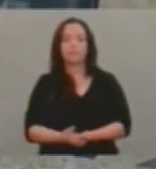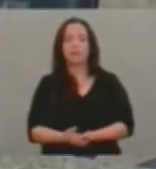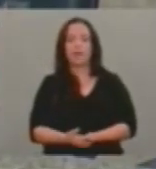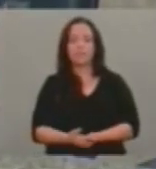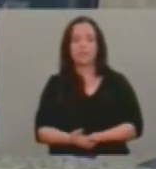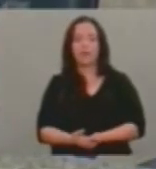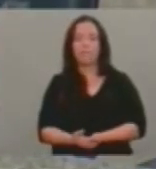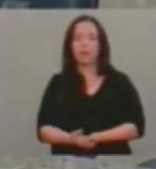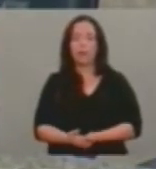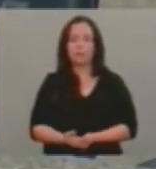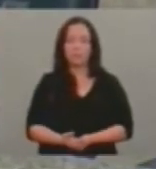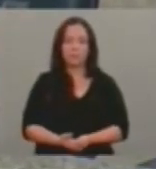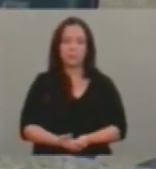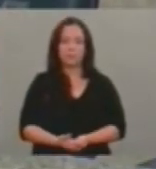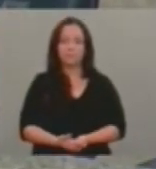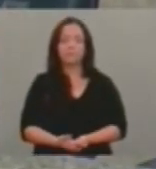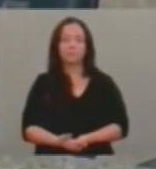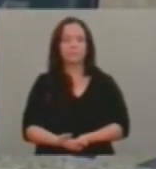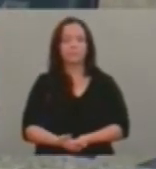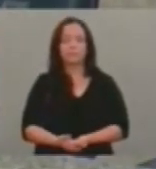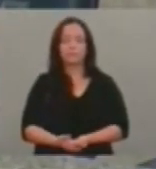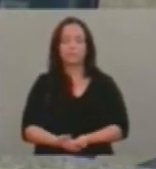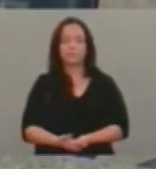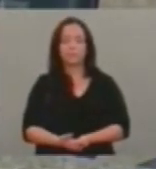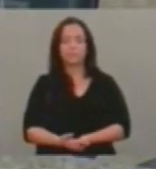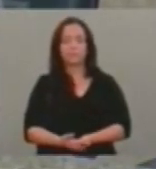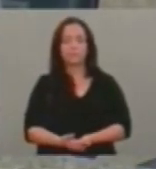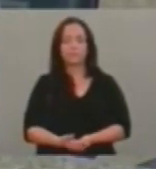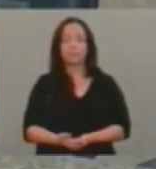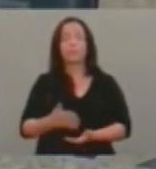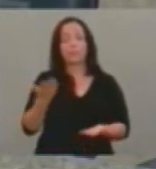agora, por esses dias, a gente deve estar trazendo